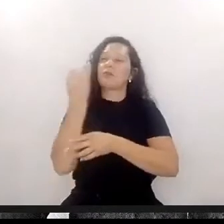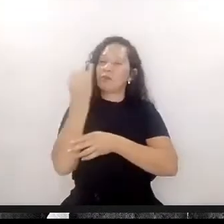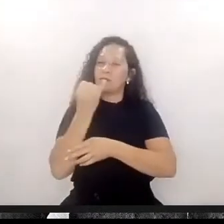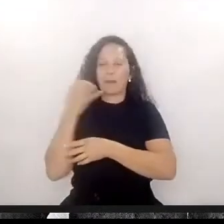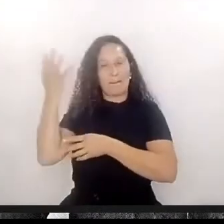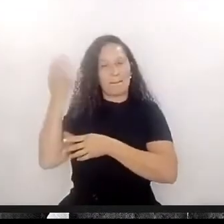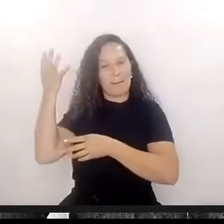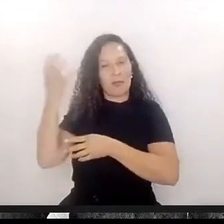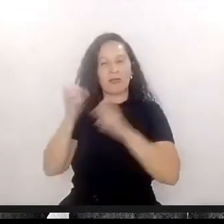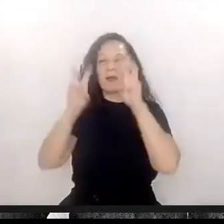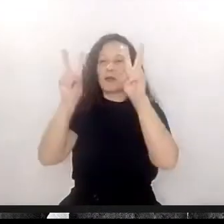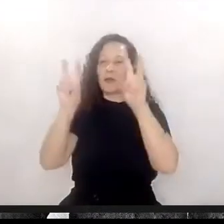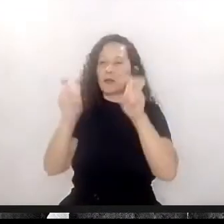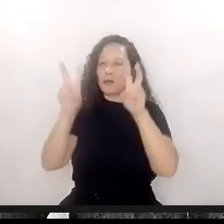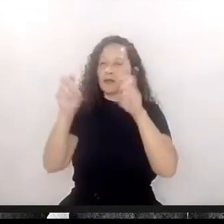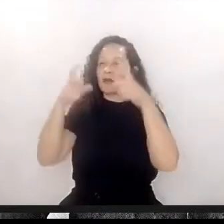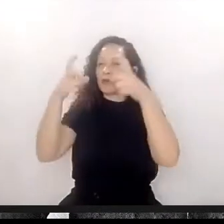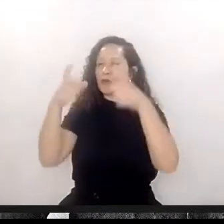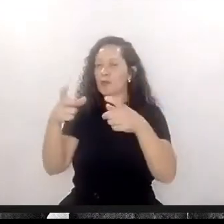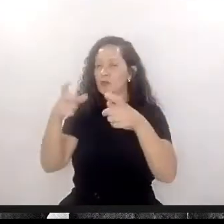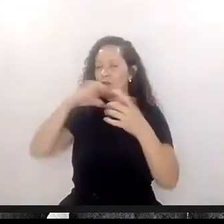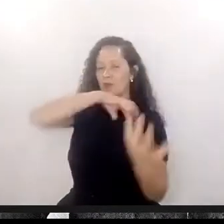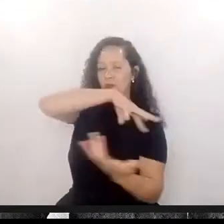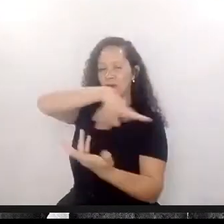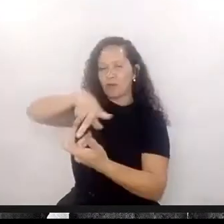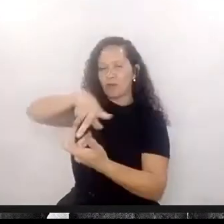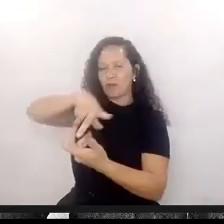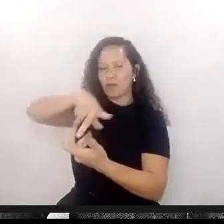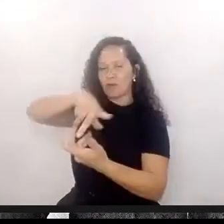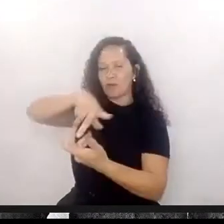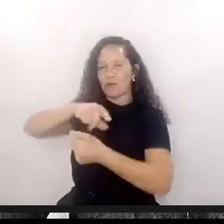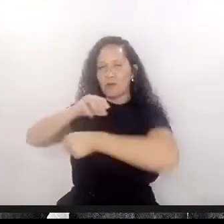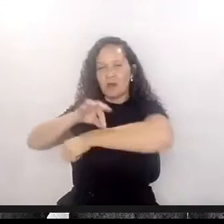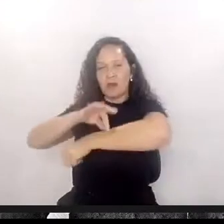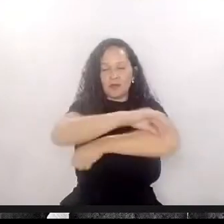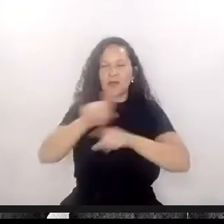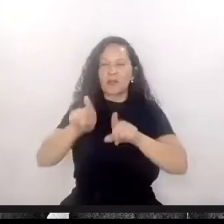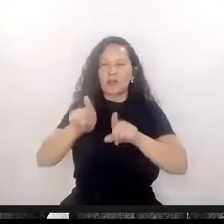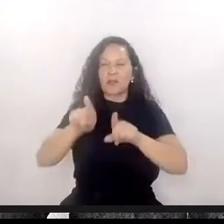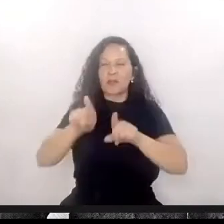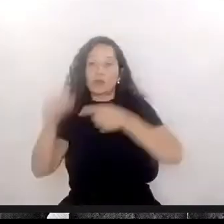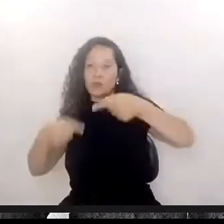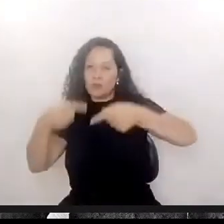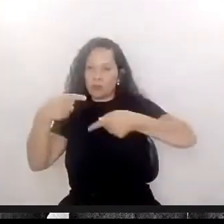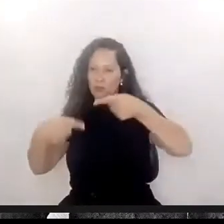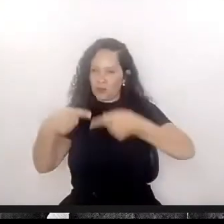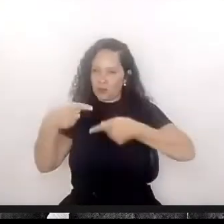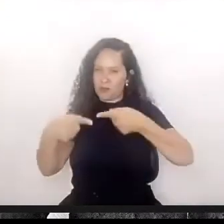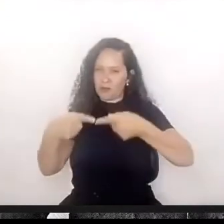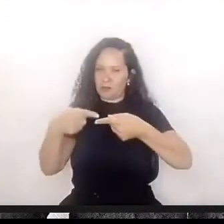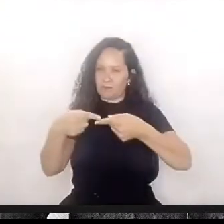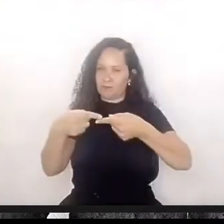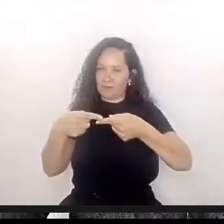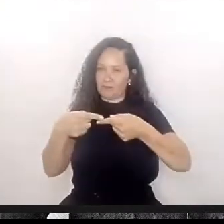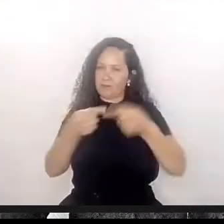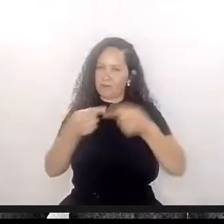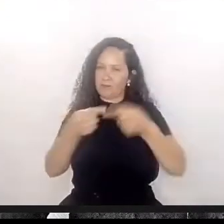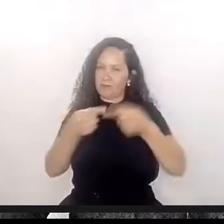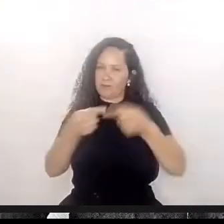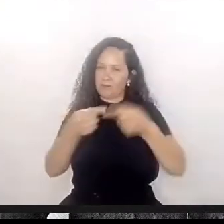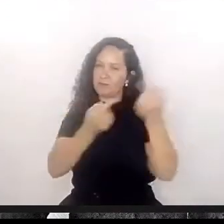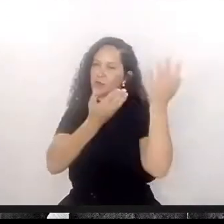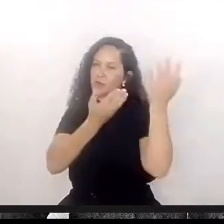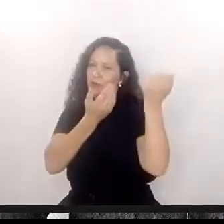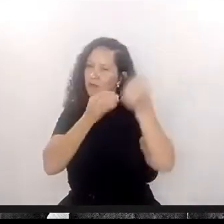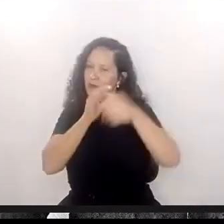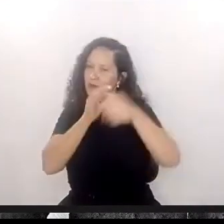do Mundo, Arquitetura como Geopolítica. Este jovem arquiteto e curador é formado